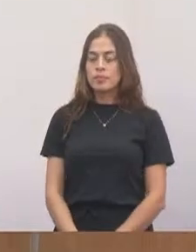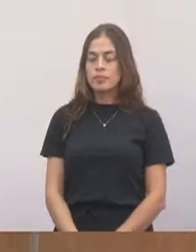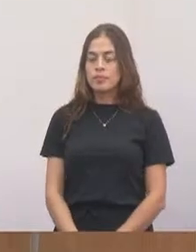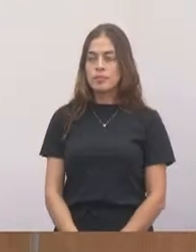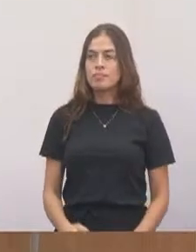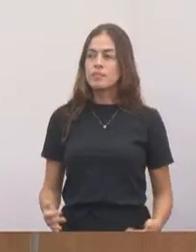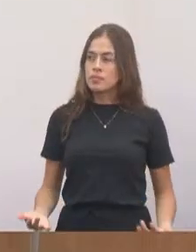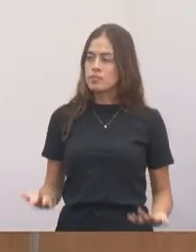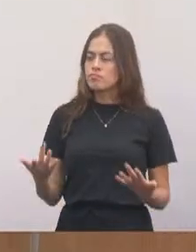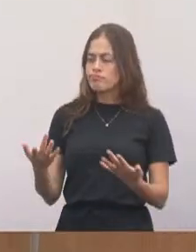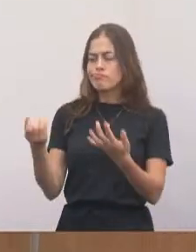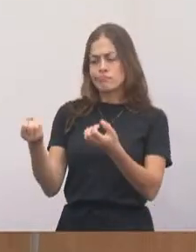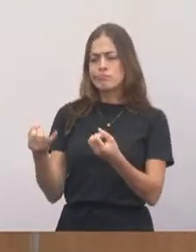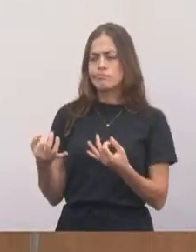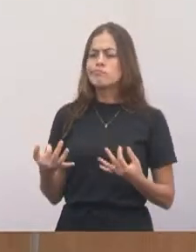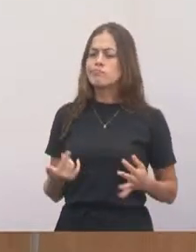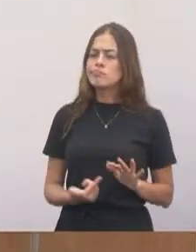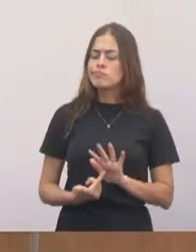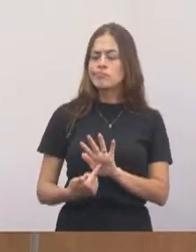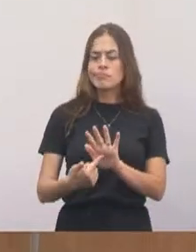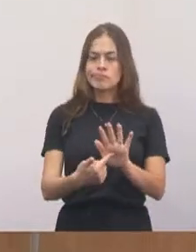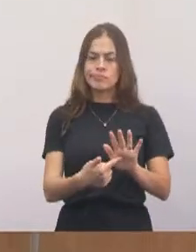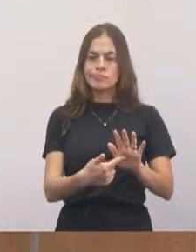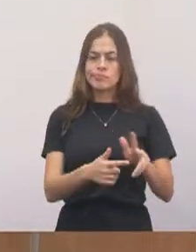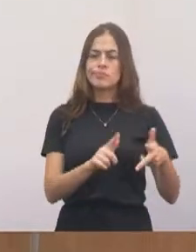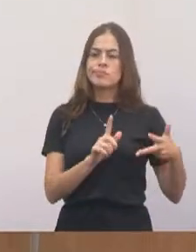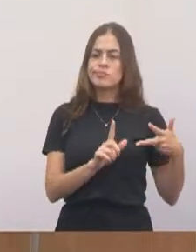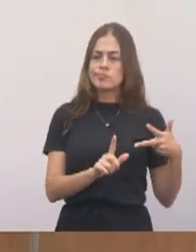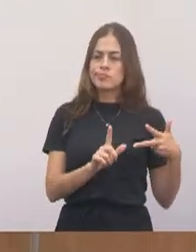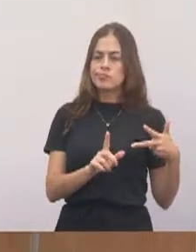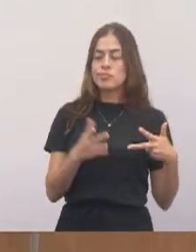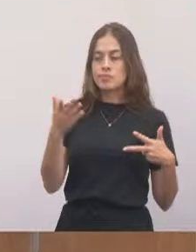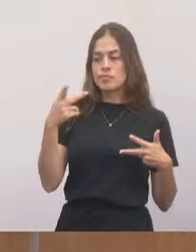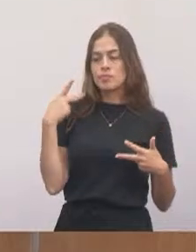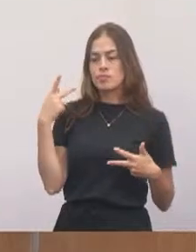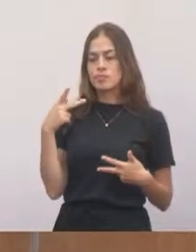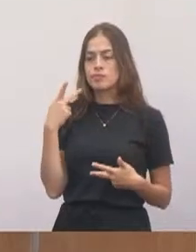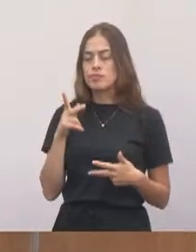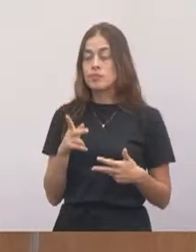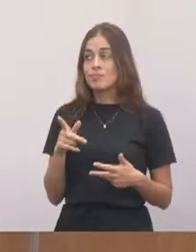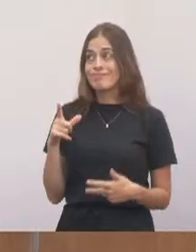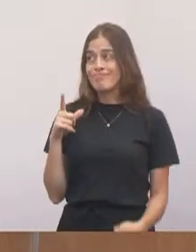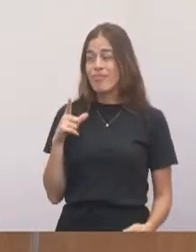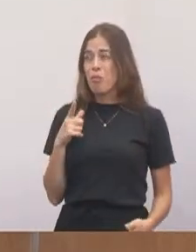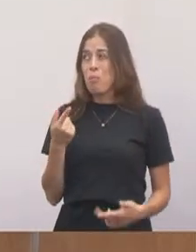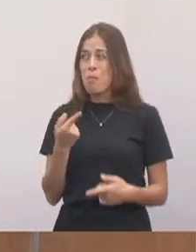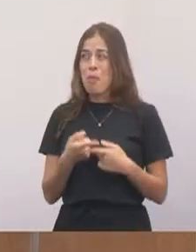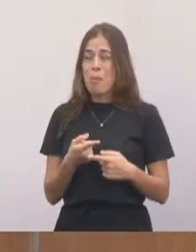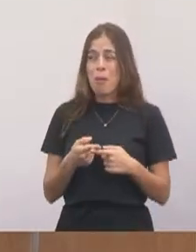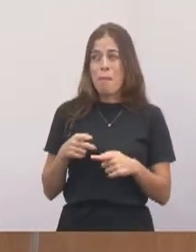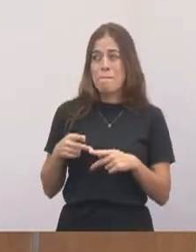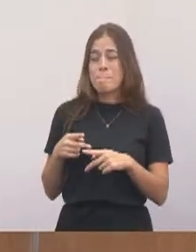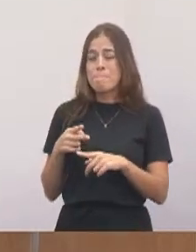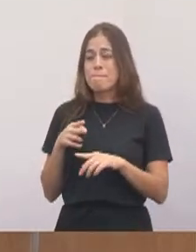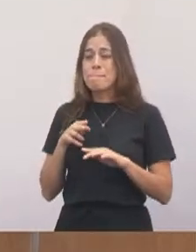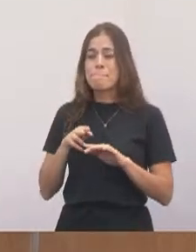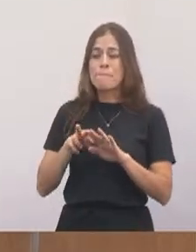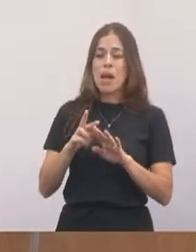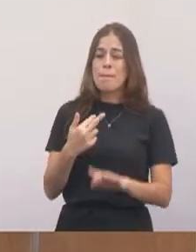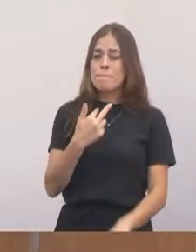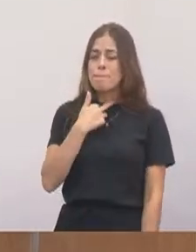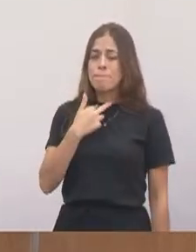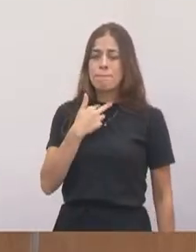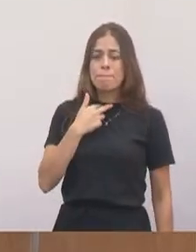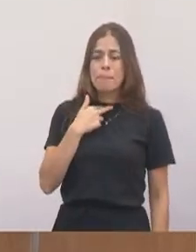Apesar da nobre justificativa apresentada pelo legislador municipal, existem razões que impedem a outorga da